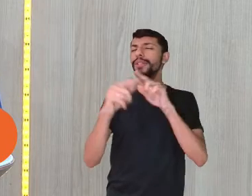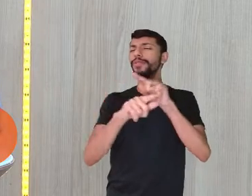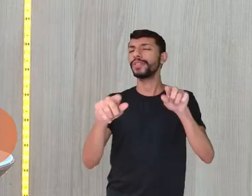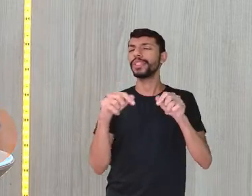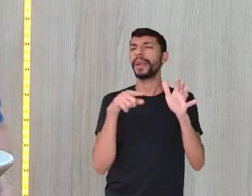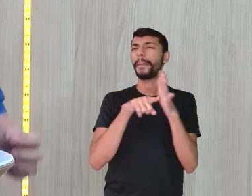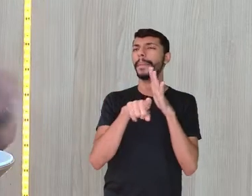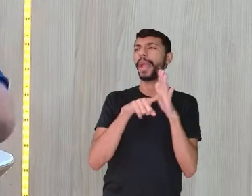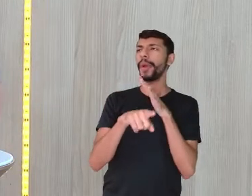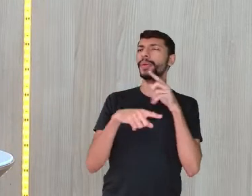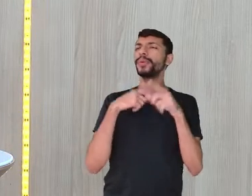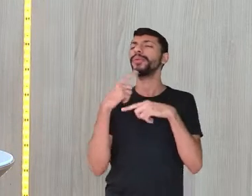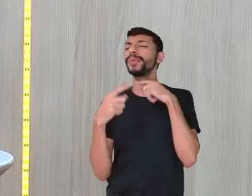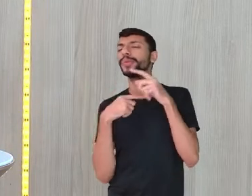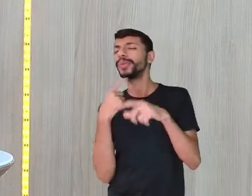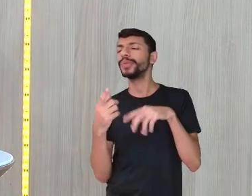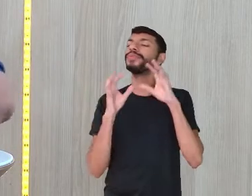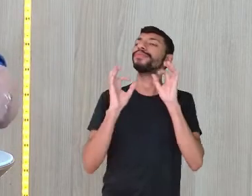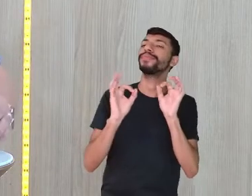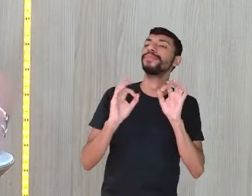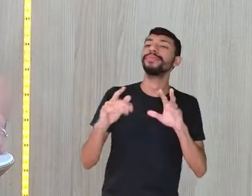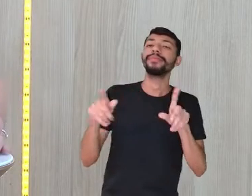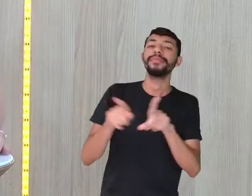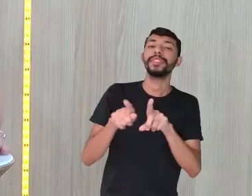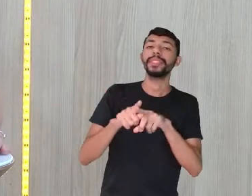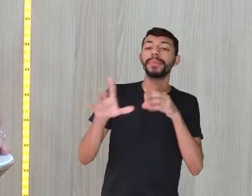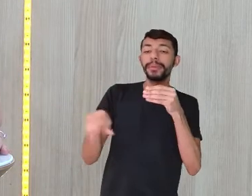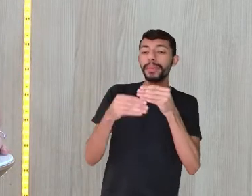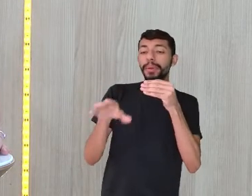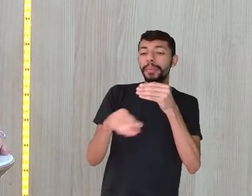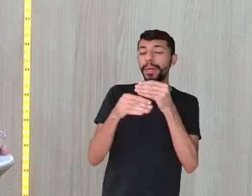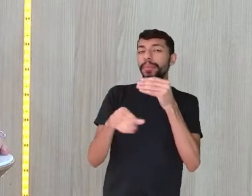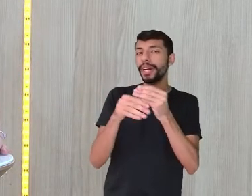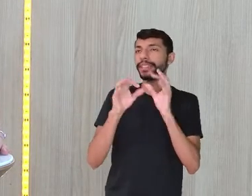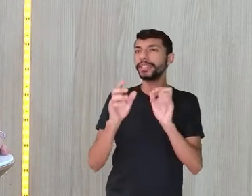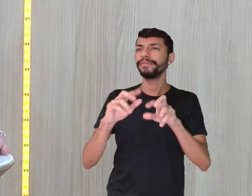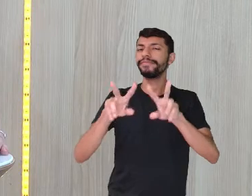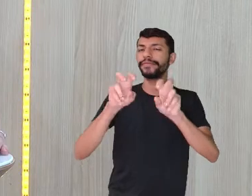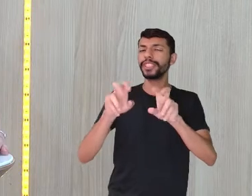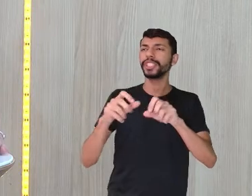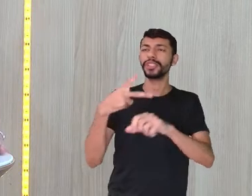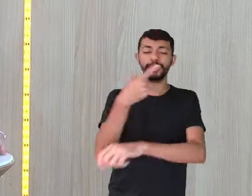os questionamentos, as dúvidas e também as contribuições. E